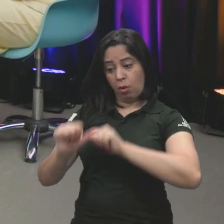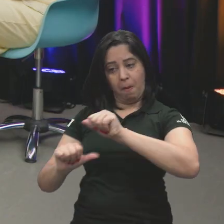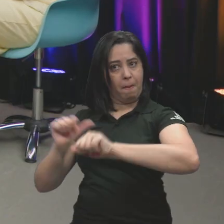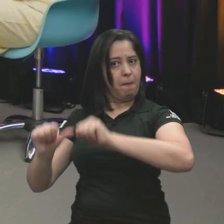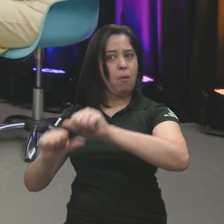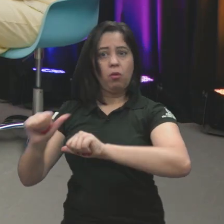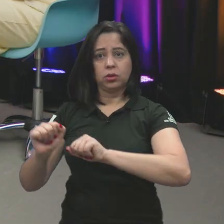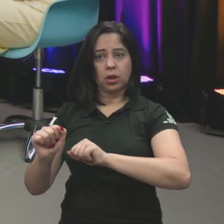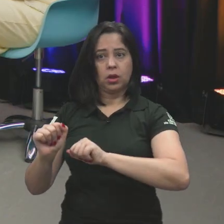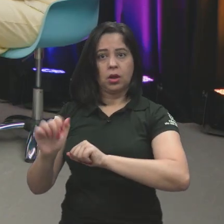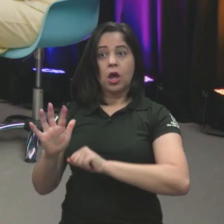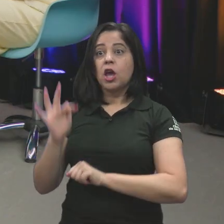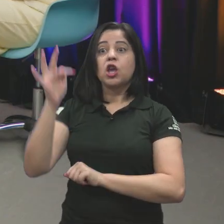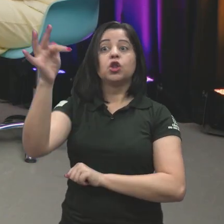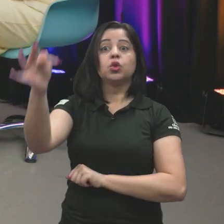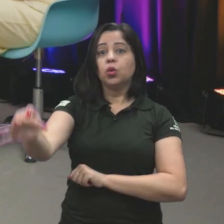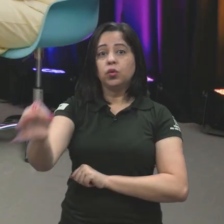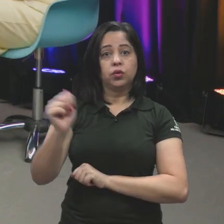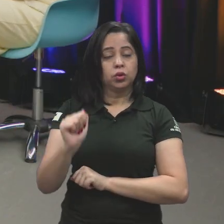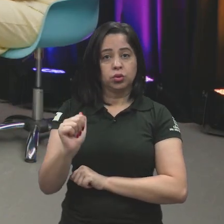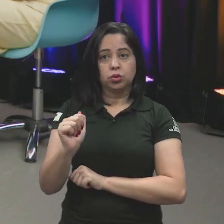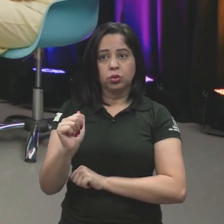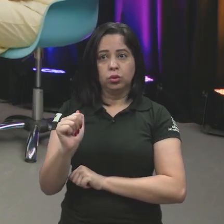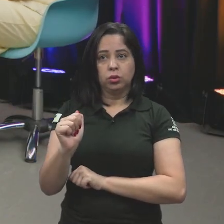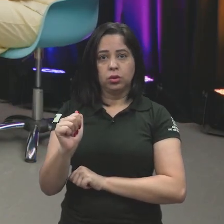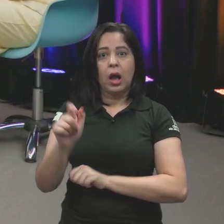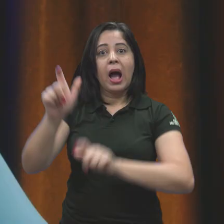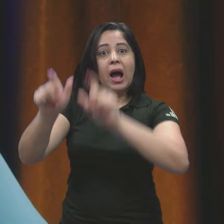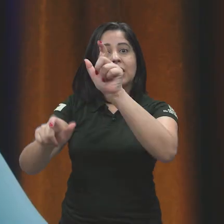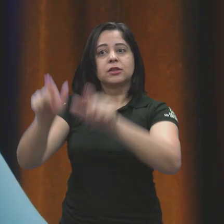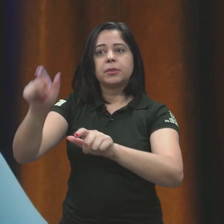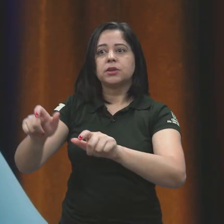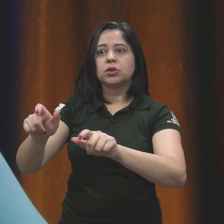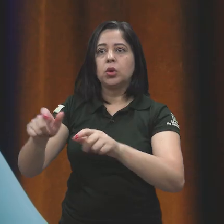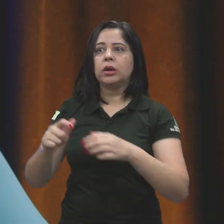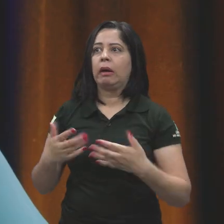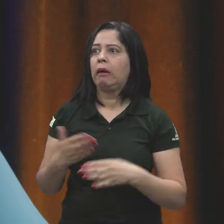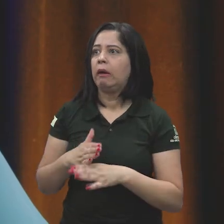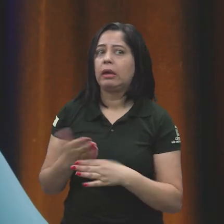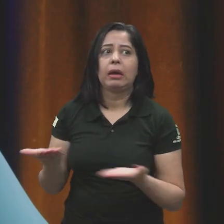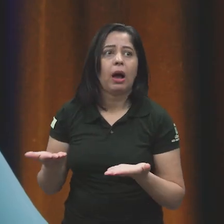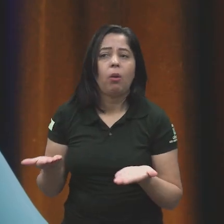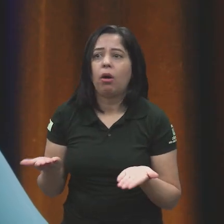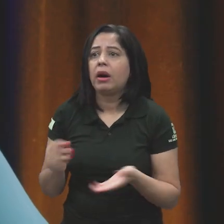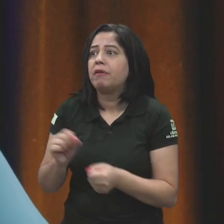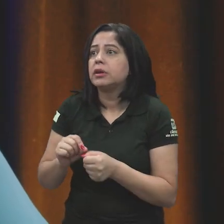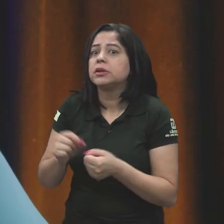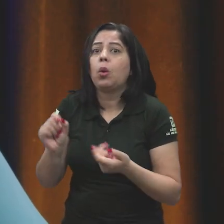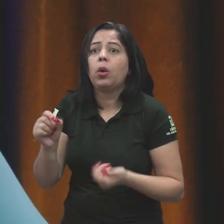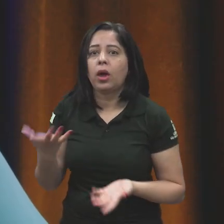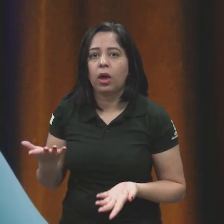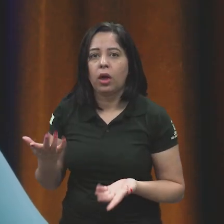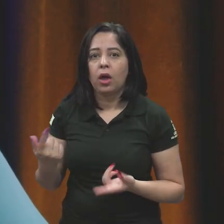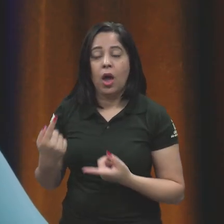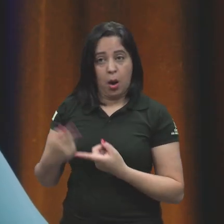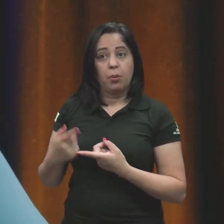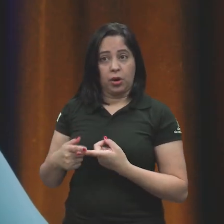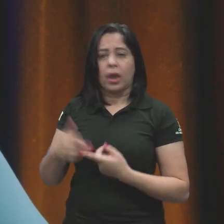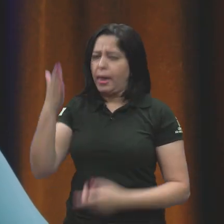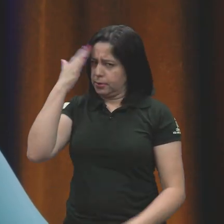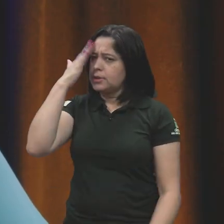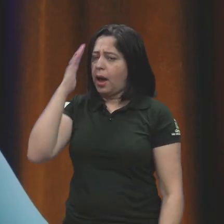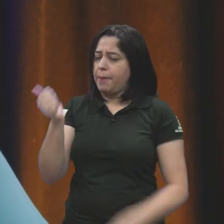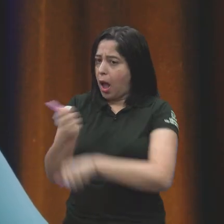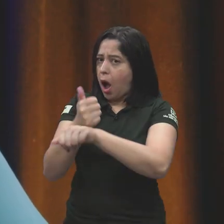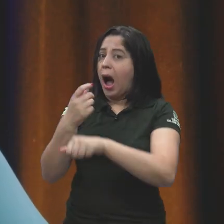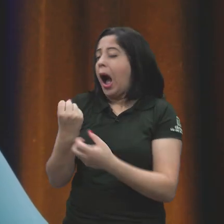mesmo, para que chegue lá na frente, as pessoas não se peguem de surpresa, né, e fiquem assim, e agora? O que eu vou fazer? Porque tem algumas profissões